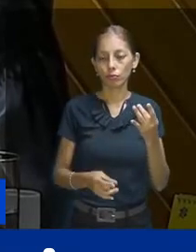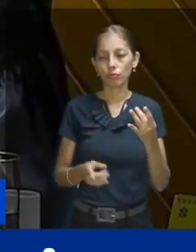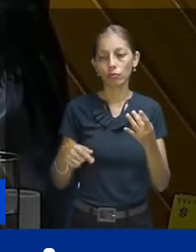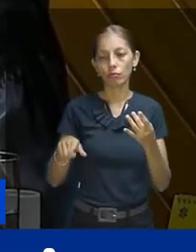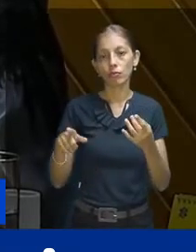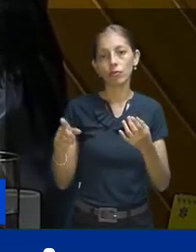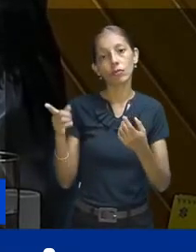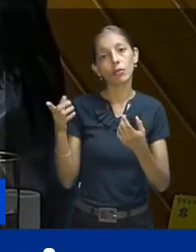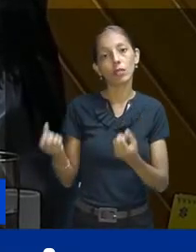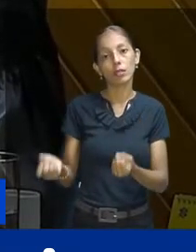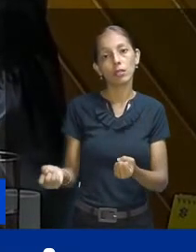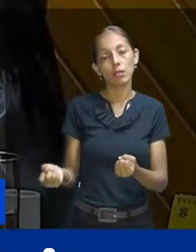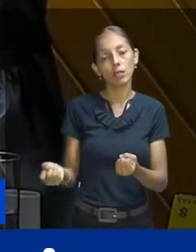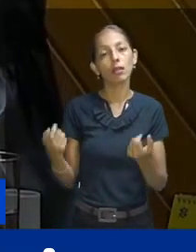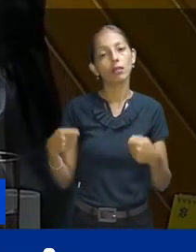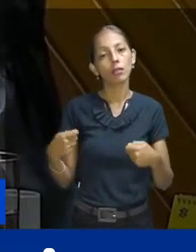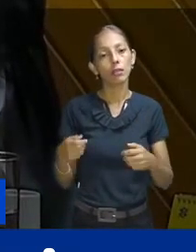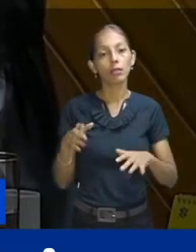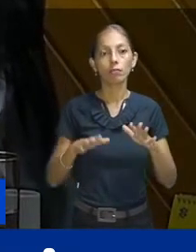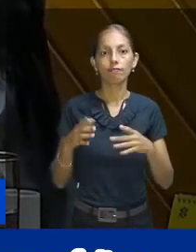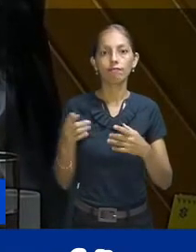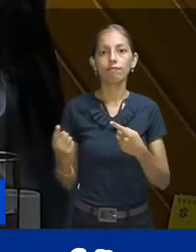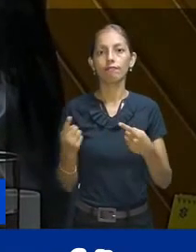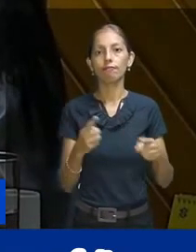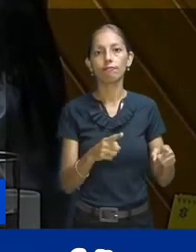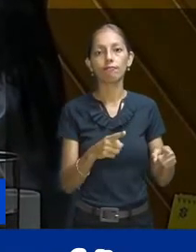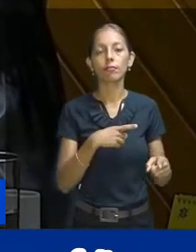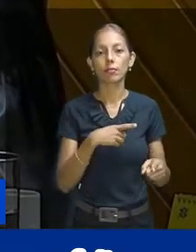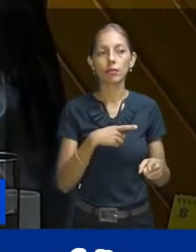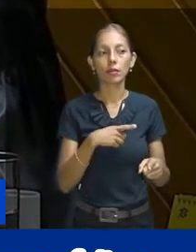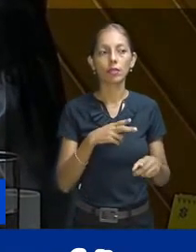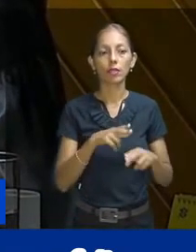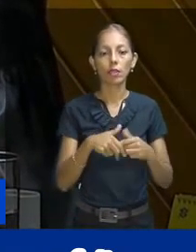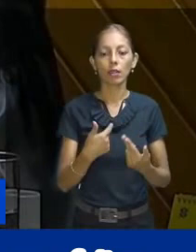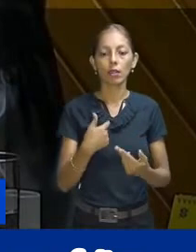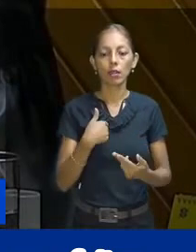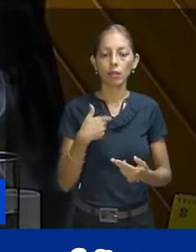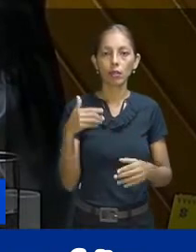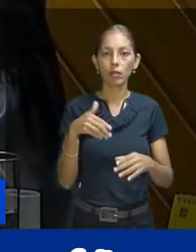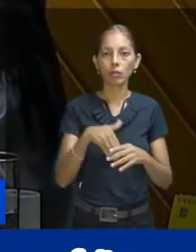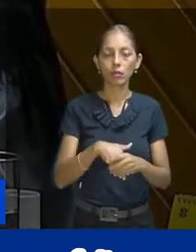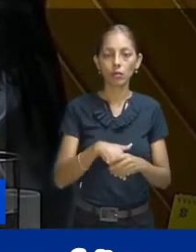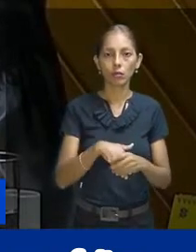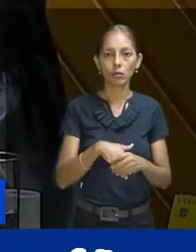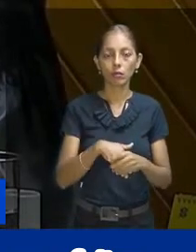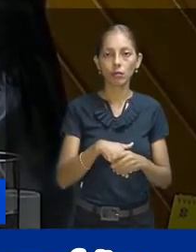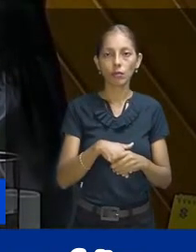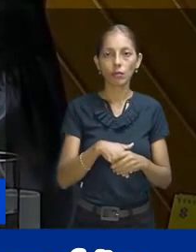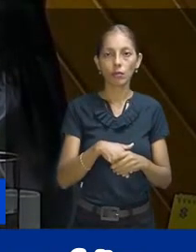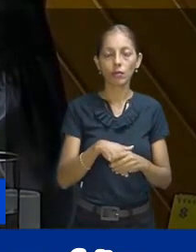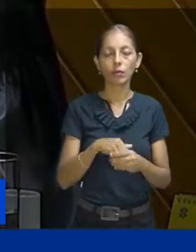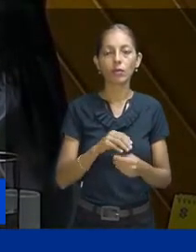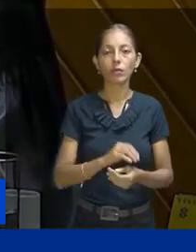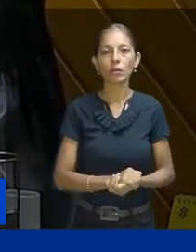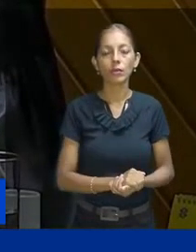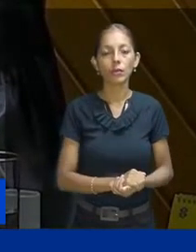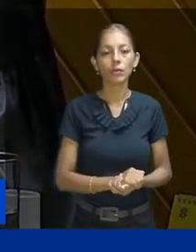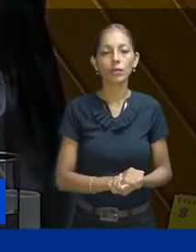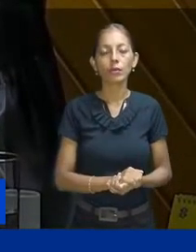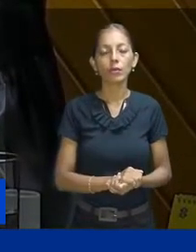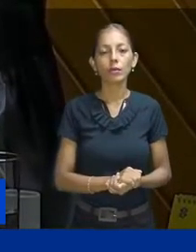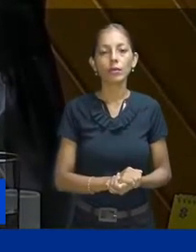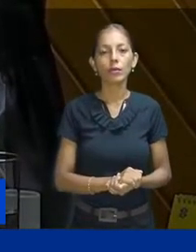deve ser atacado pelo meio adequado. Por isso, no meu voto, dou parcial provimento apenas para efeitos